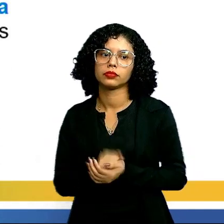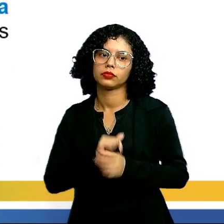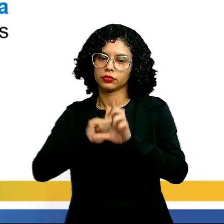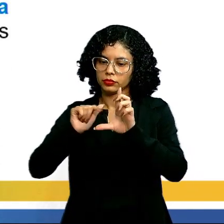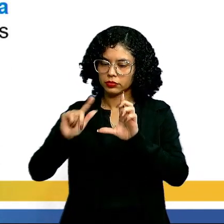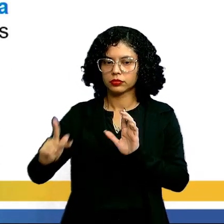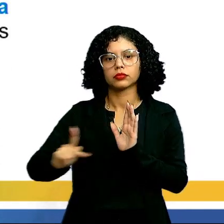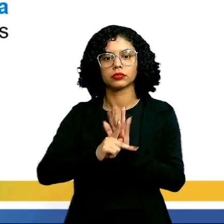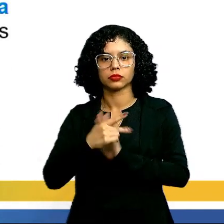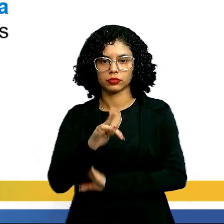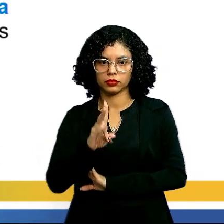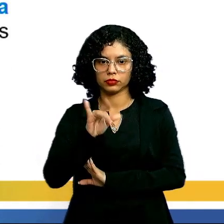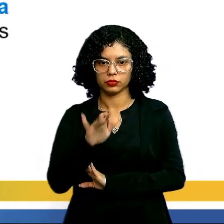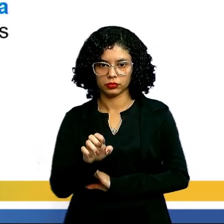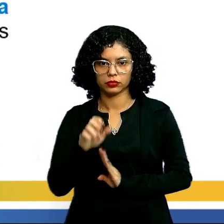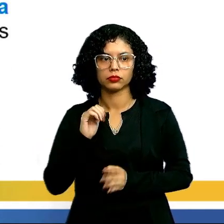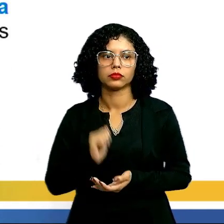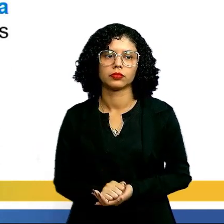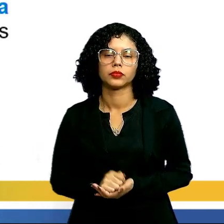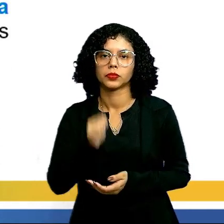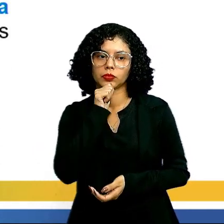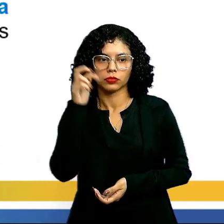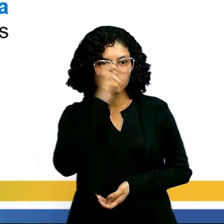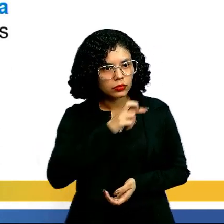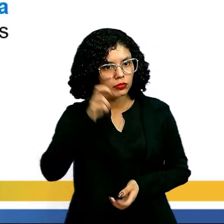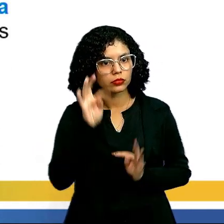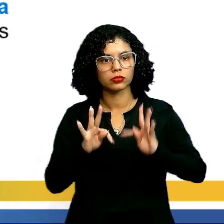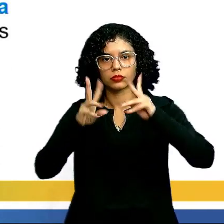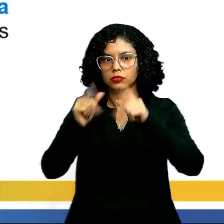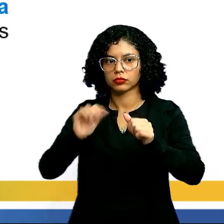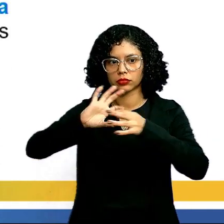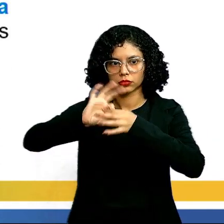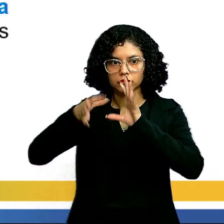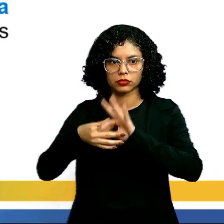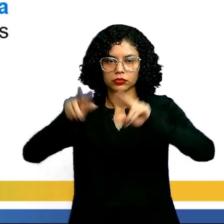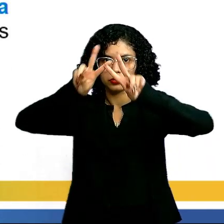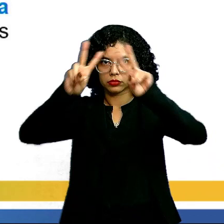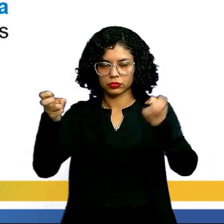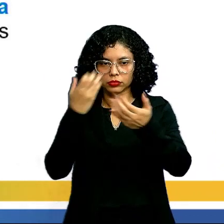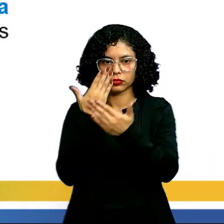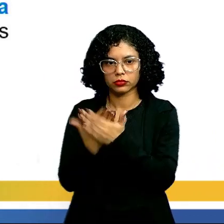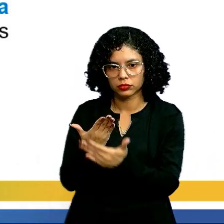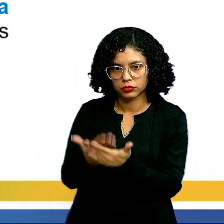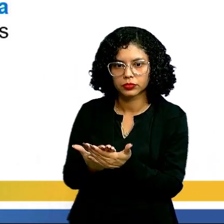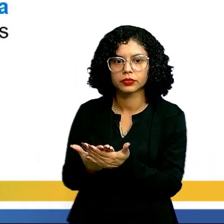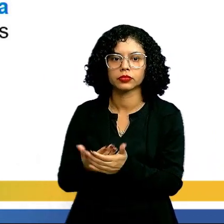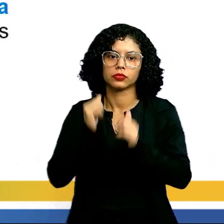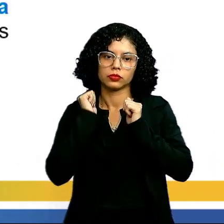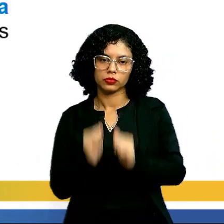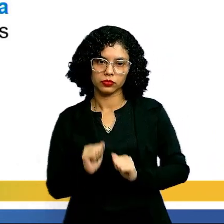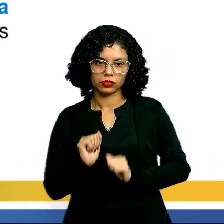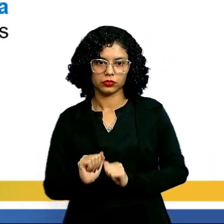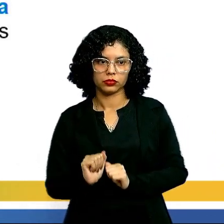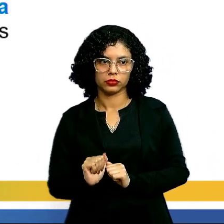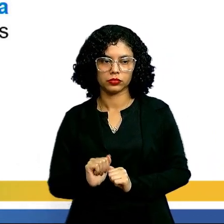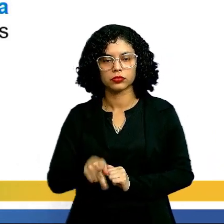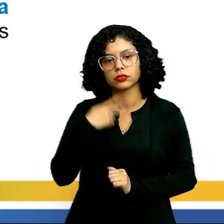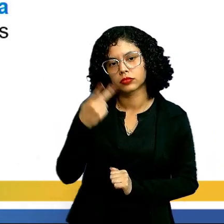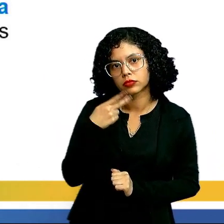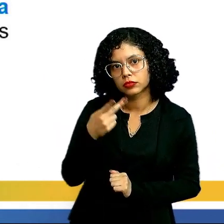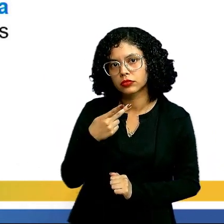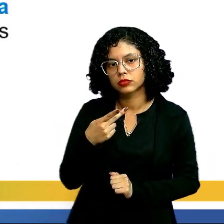Contextualizando a estatística e a probabilidade, analisando todo o contexto do